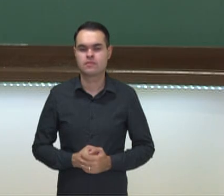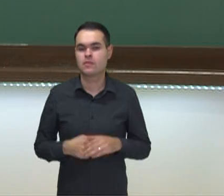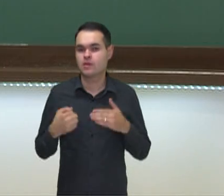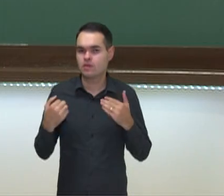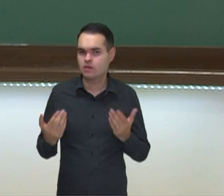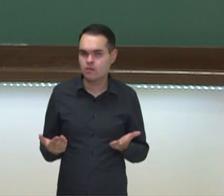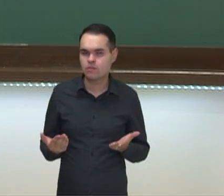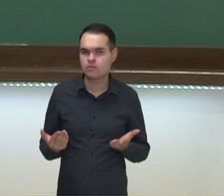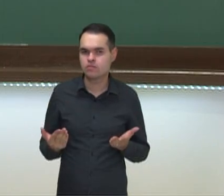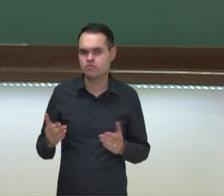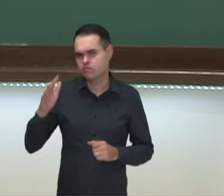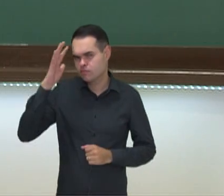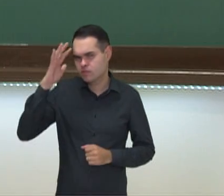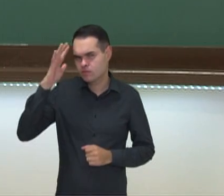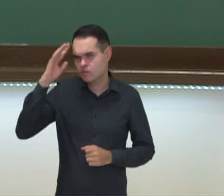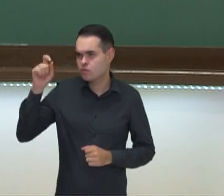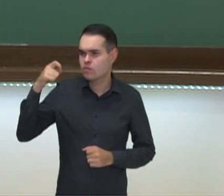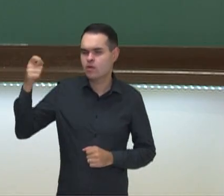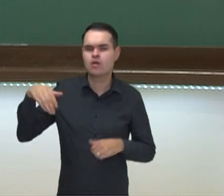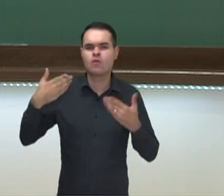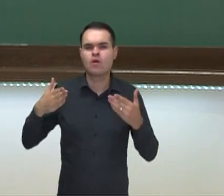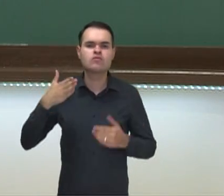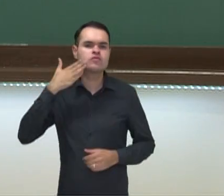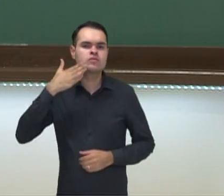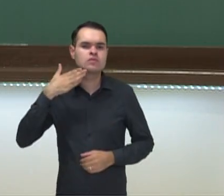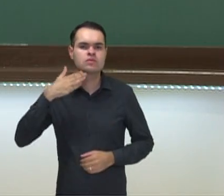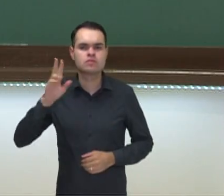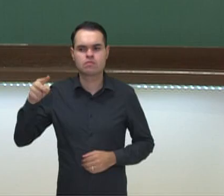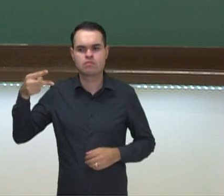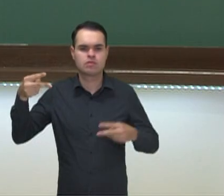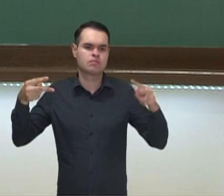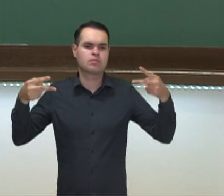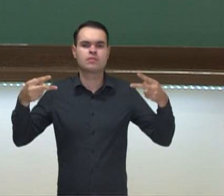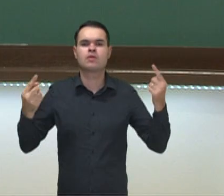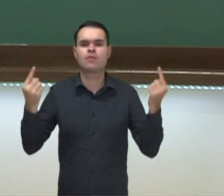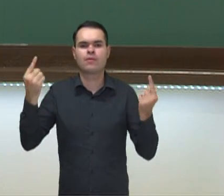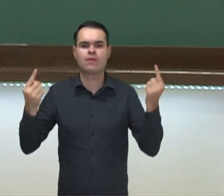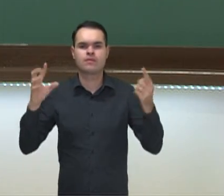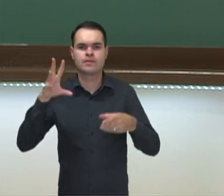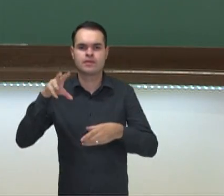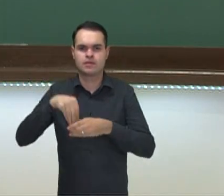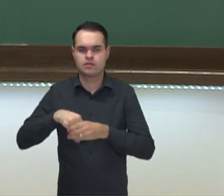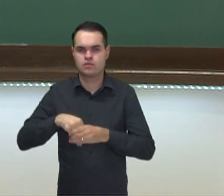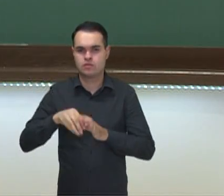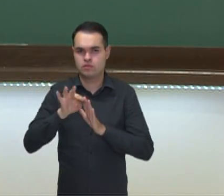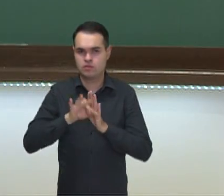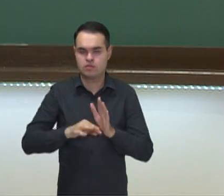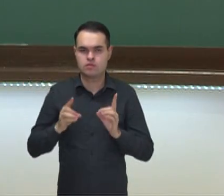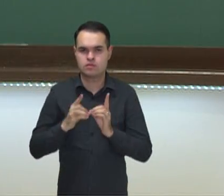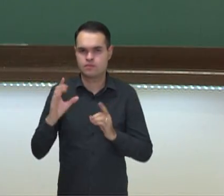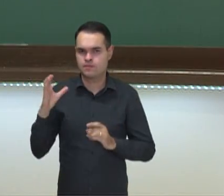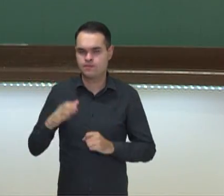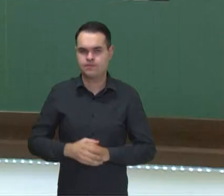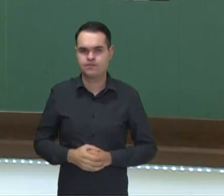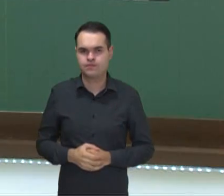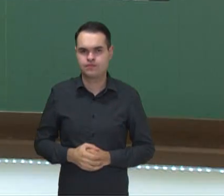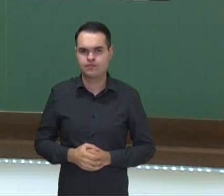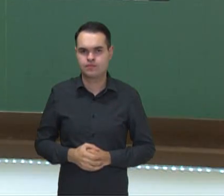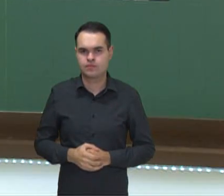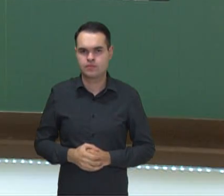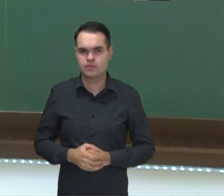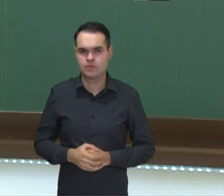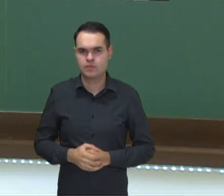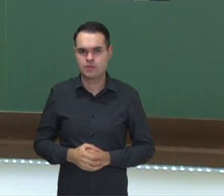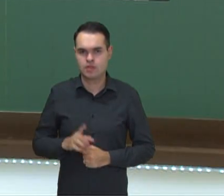Então, refletiu, pensou quais são os discursos que temos no texto didático científico? Seria